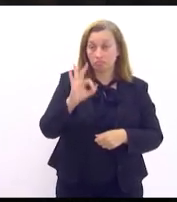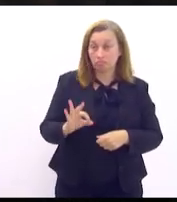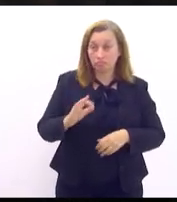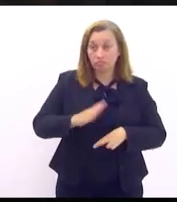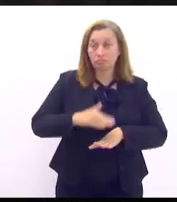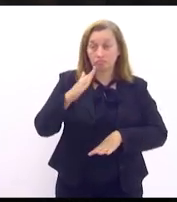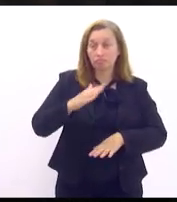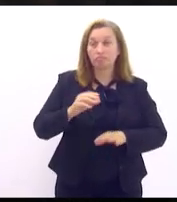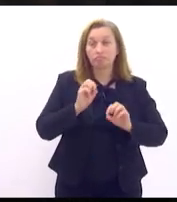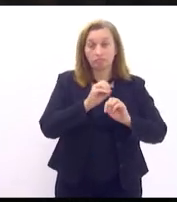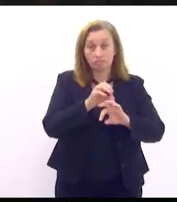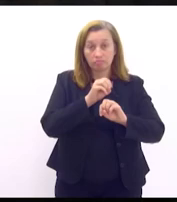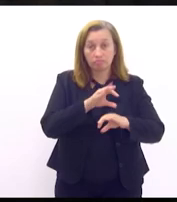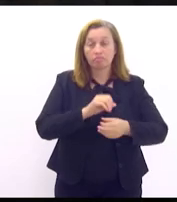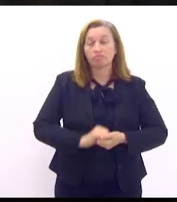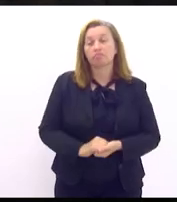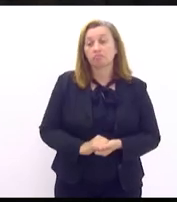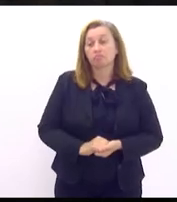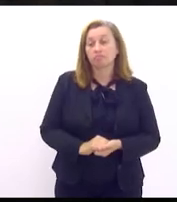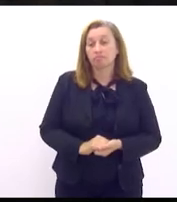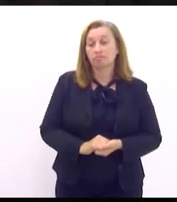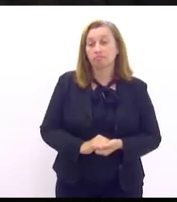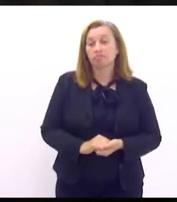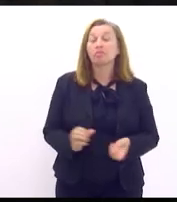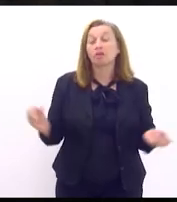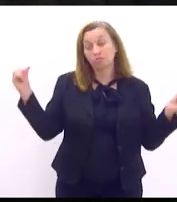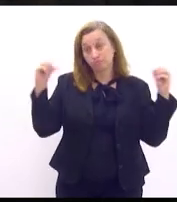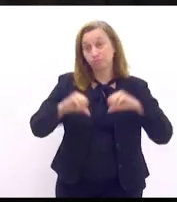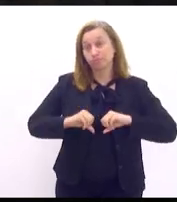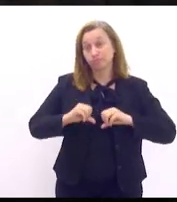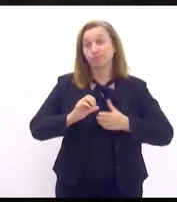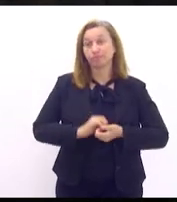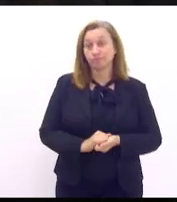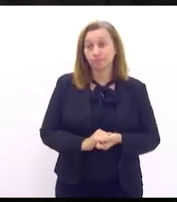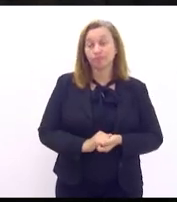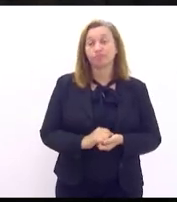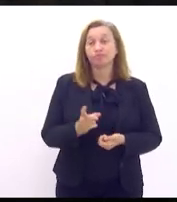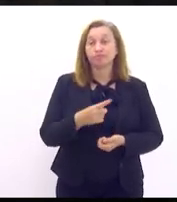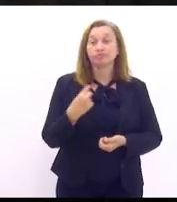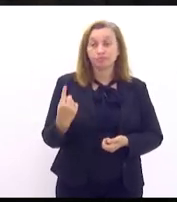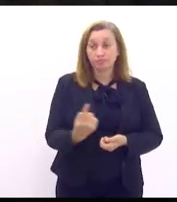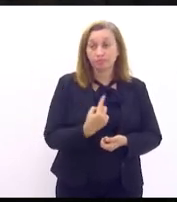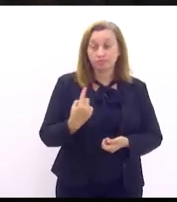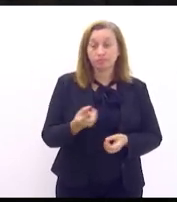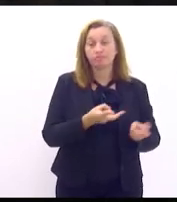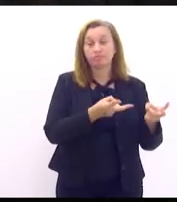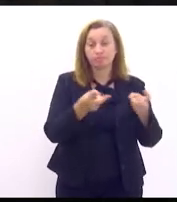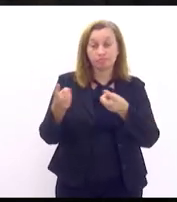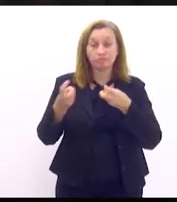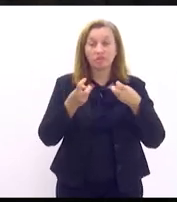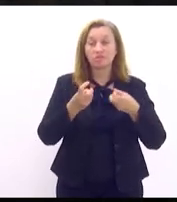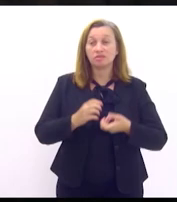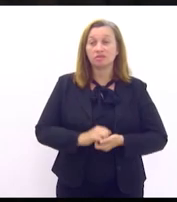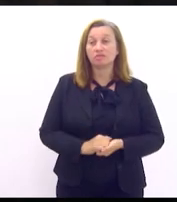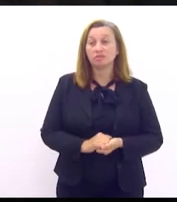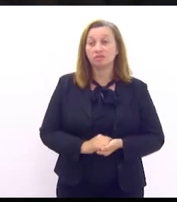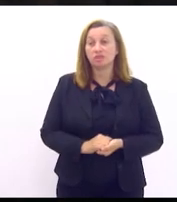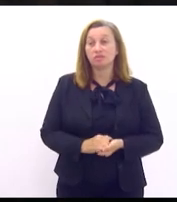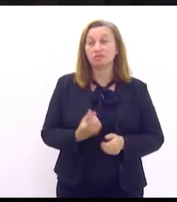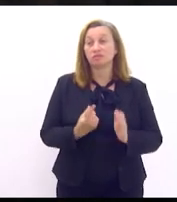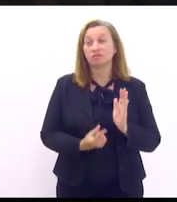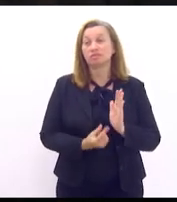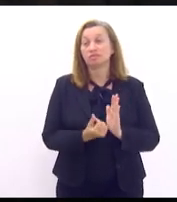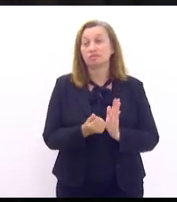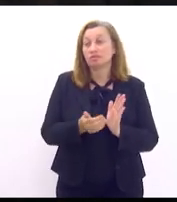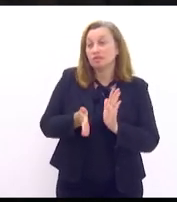relacionados à educação. E é pior ainda quando nós observamos o dinheiro a ser